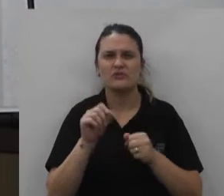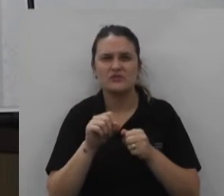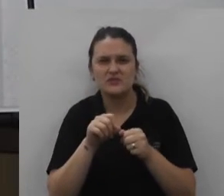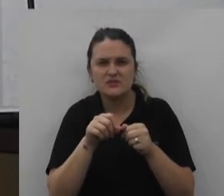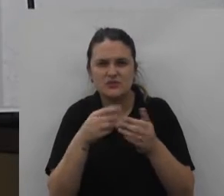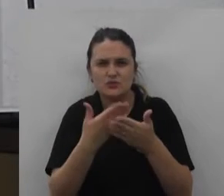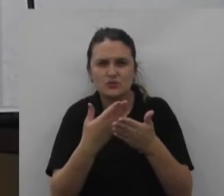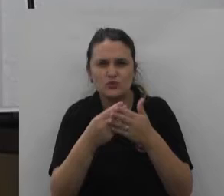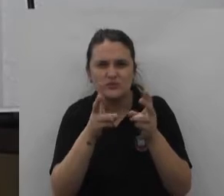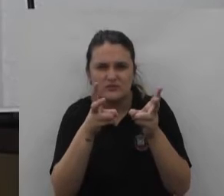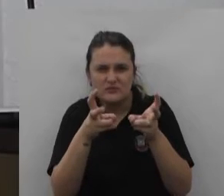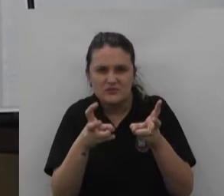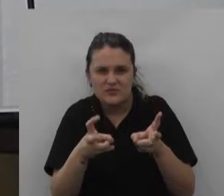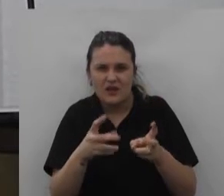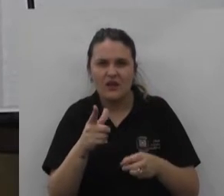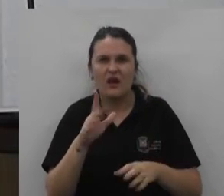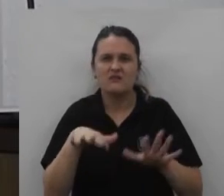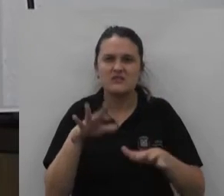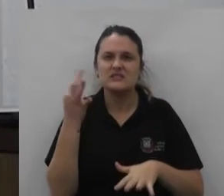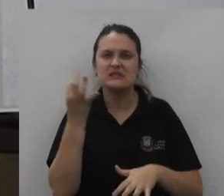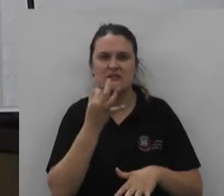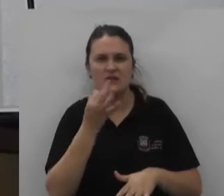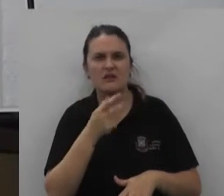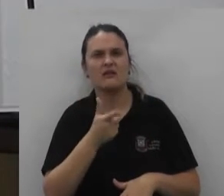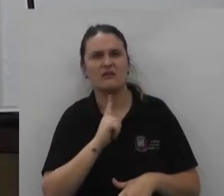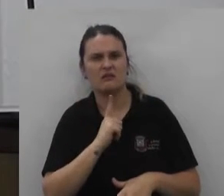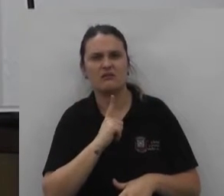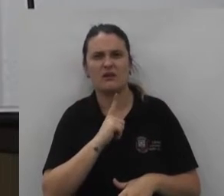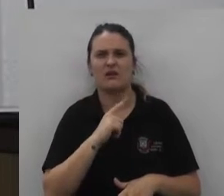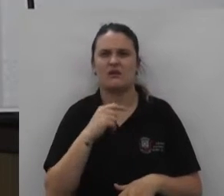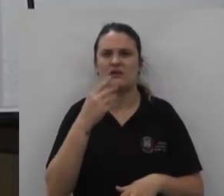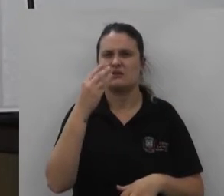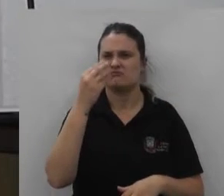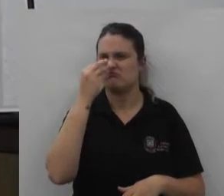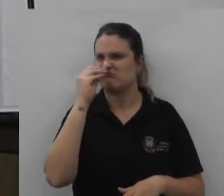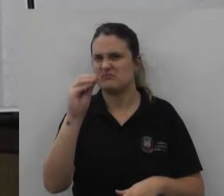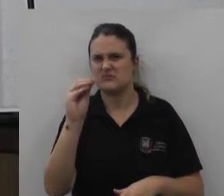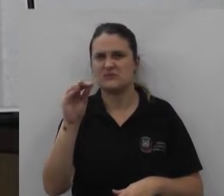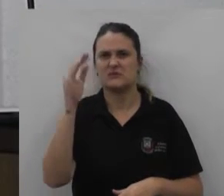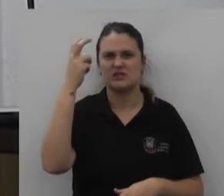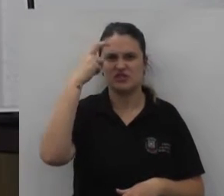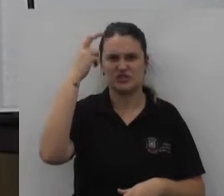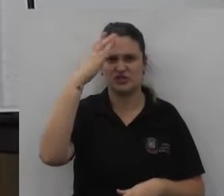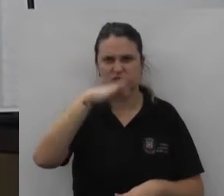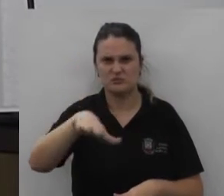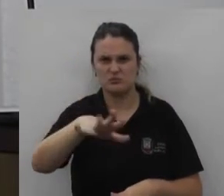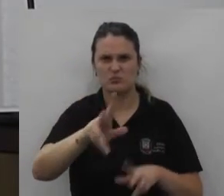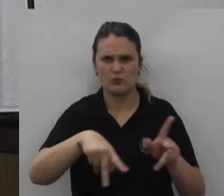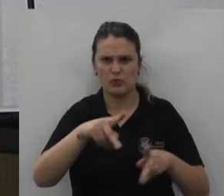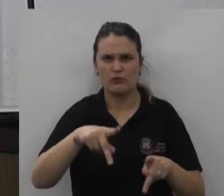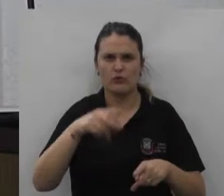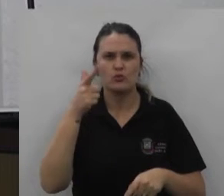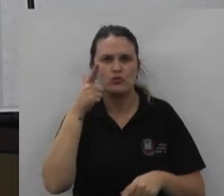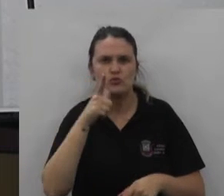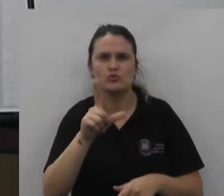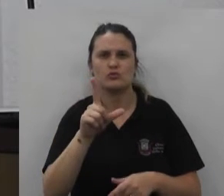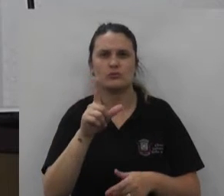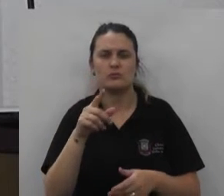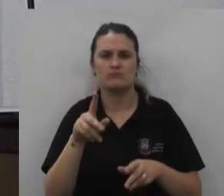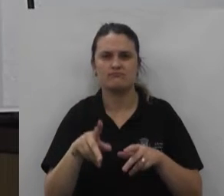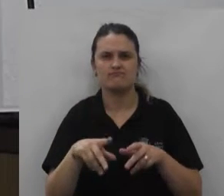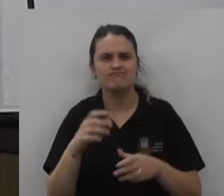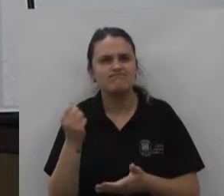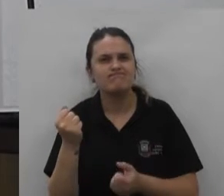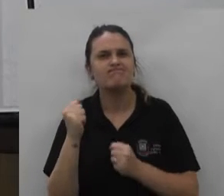uma análise, a tal certezas que eles tinham que ignoravam a inteligência do povo, que continuariam no poder,